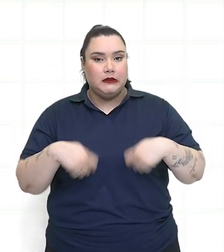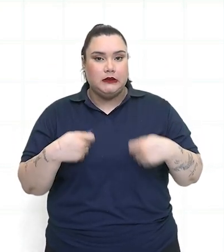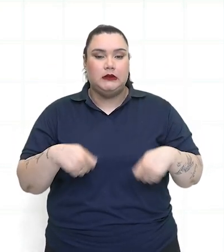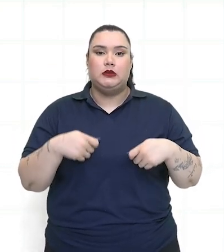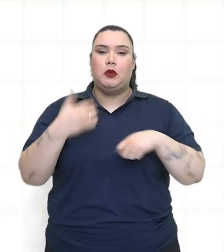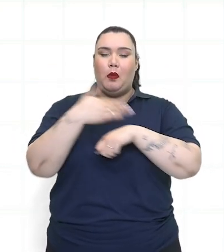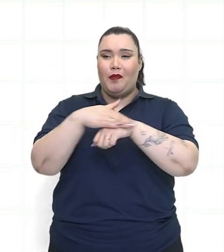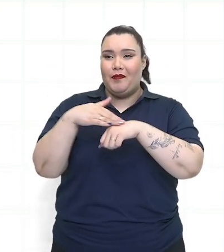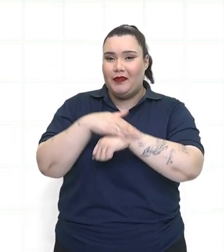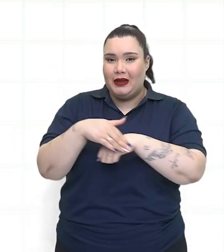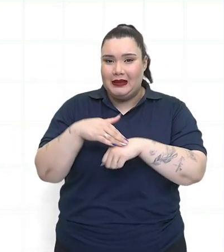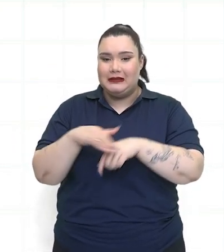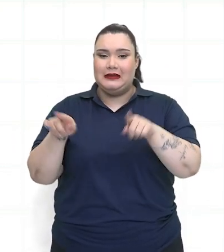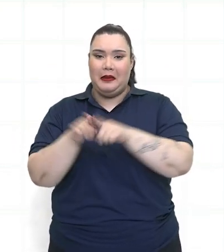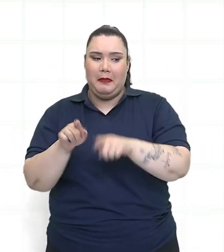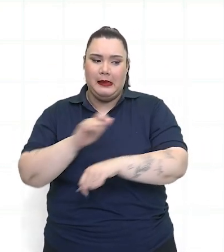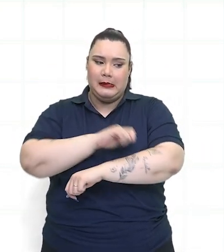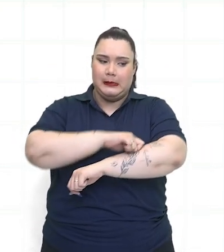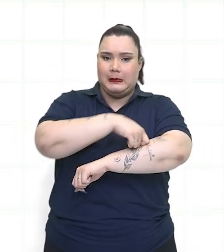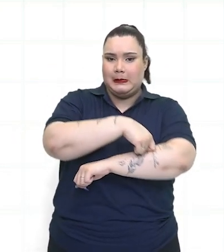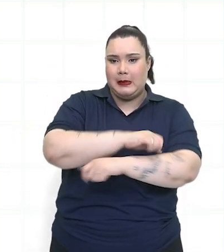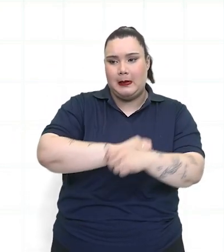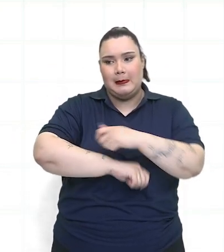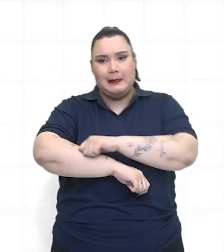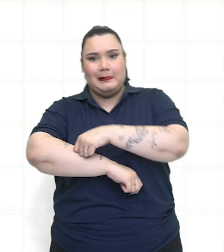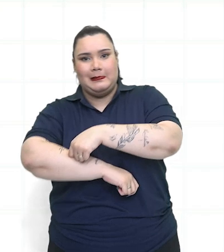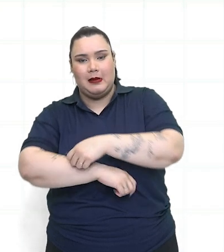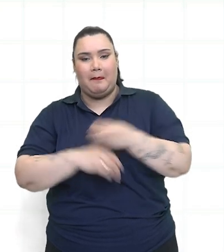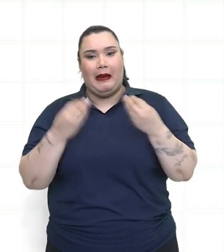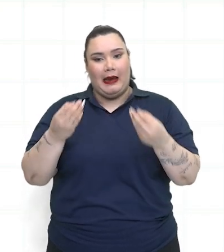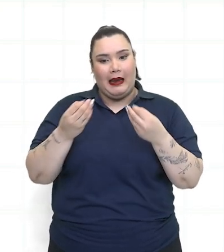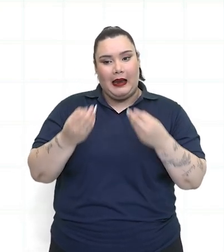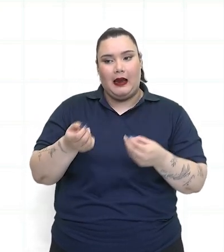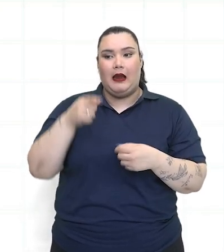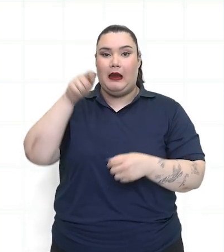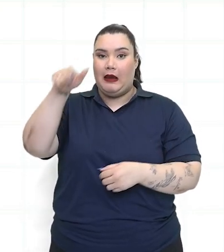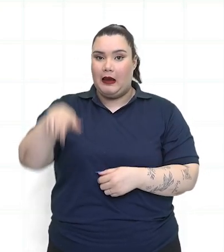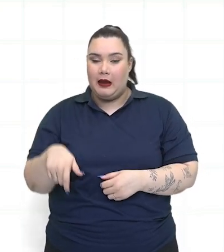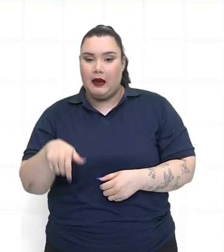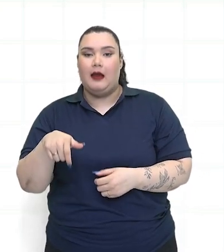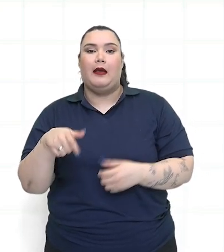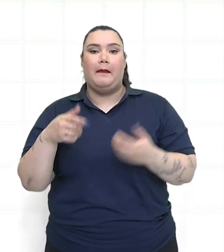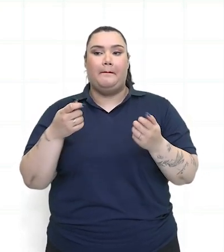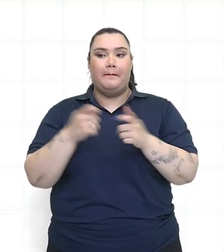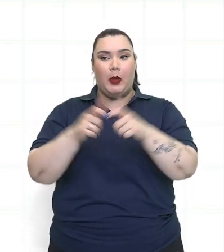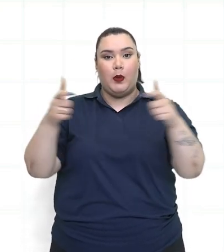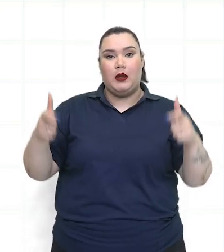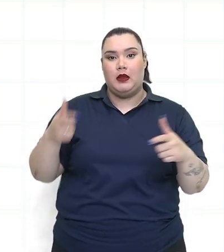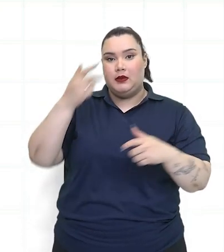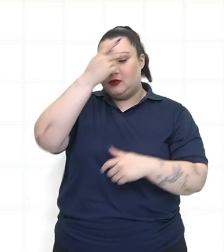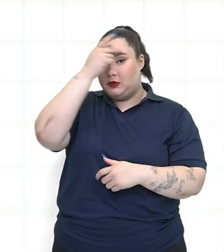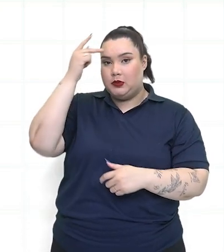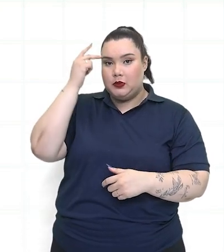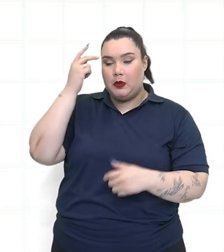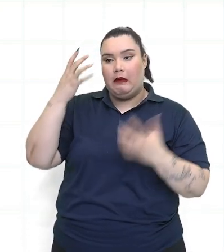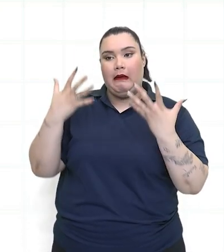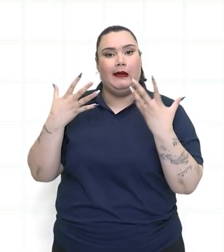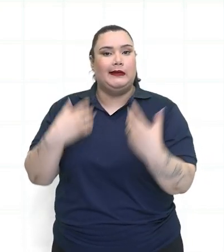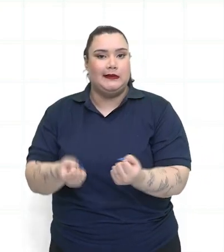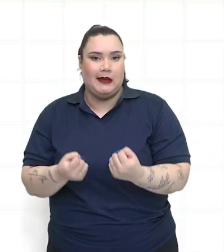precisa muita conversa e até beliscões, alguns, para que a maioria, né, dos meninos